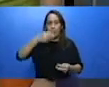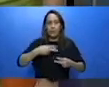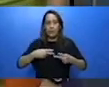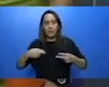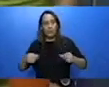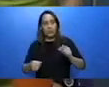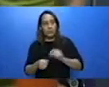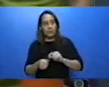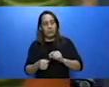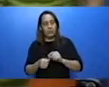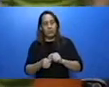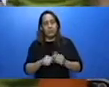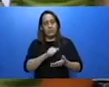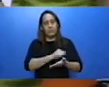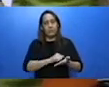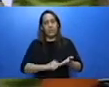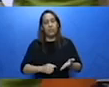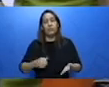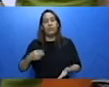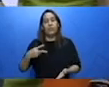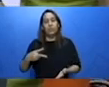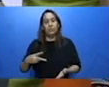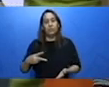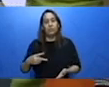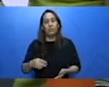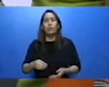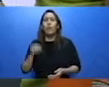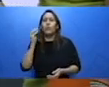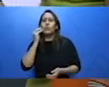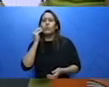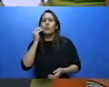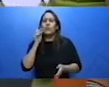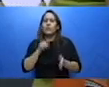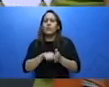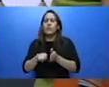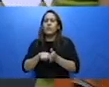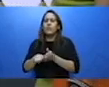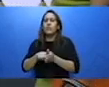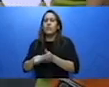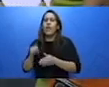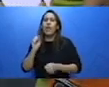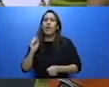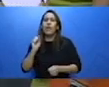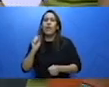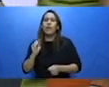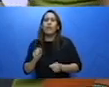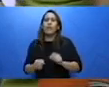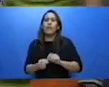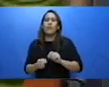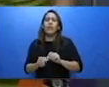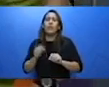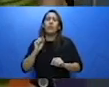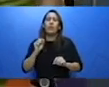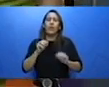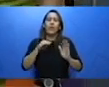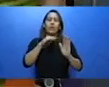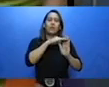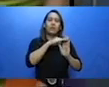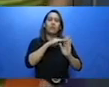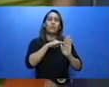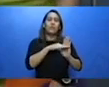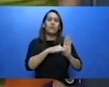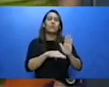2. Um experimento científico é composto geralmente de 3 etapas. Isto